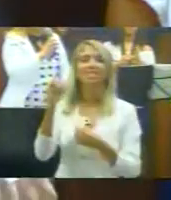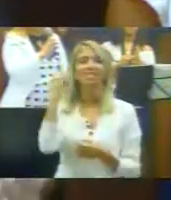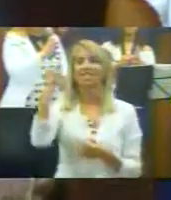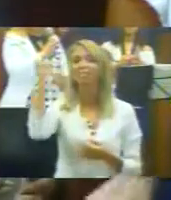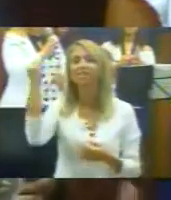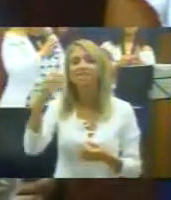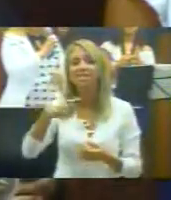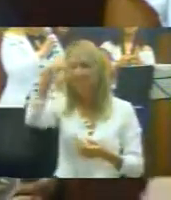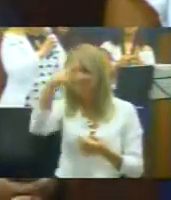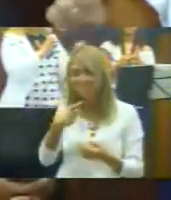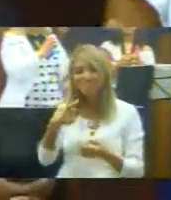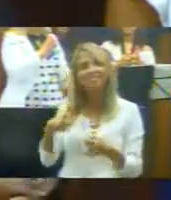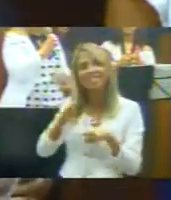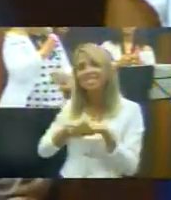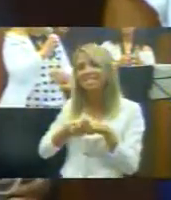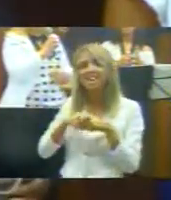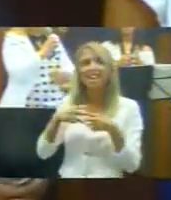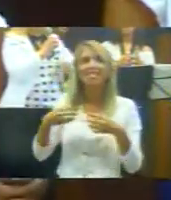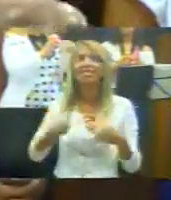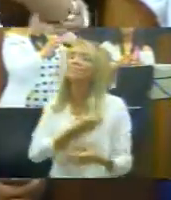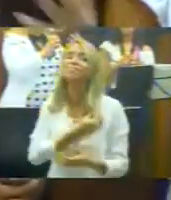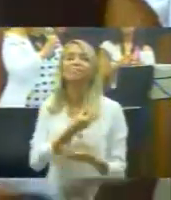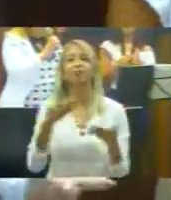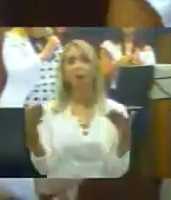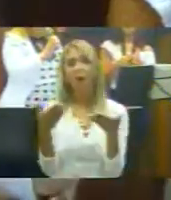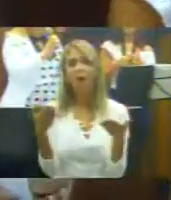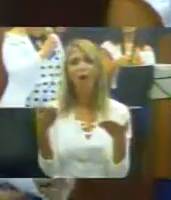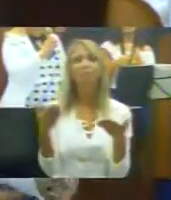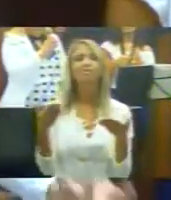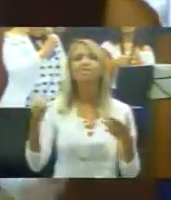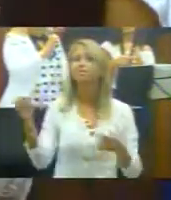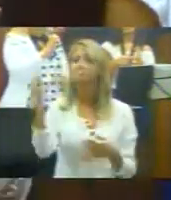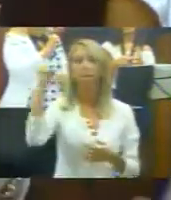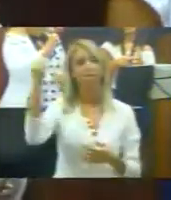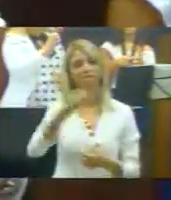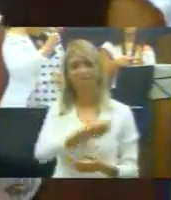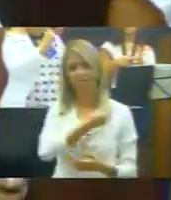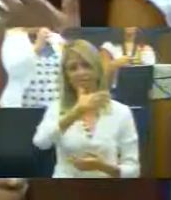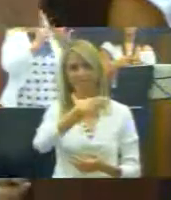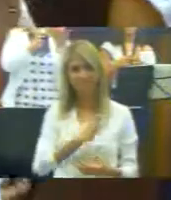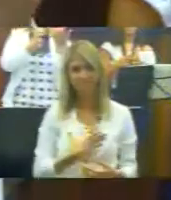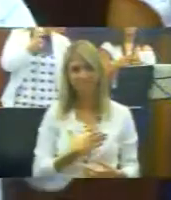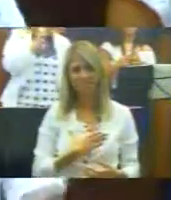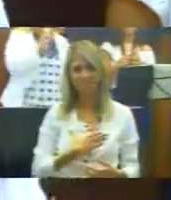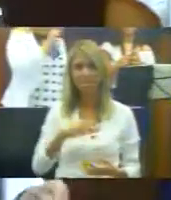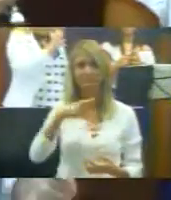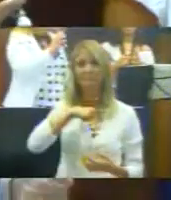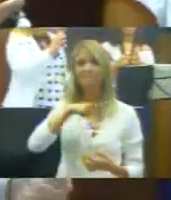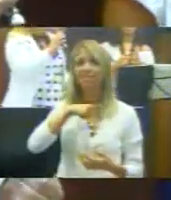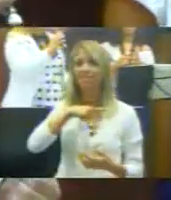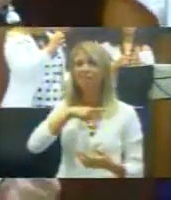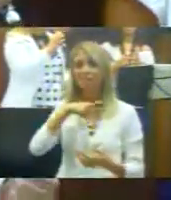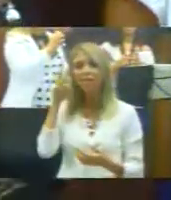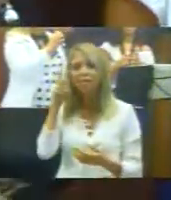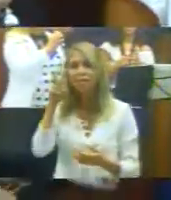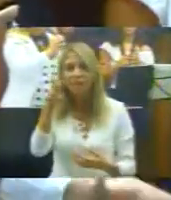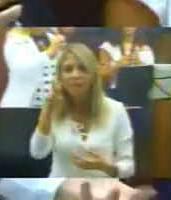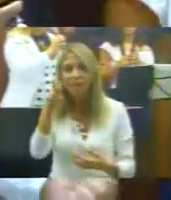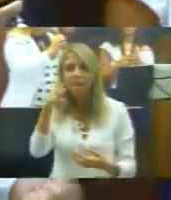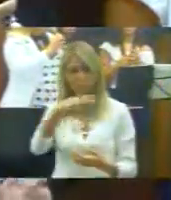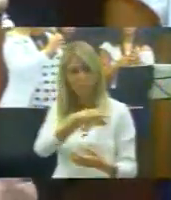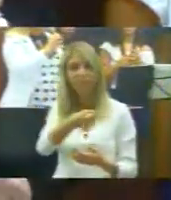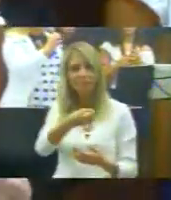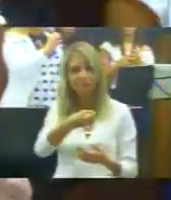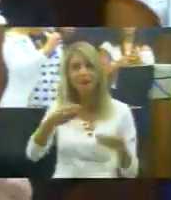nessa cadeira hoje para poder viver esse momento rico da minha vida. Ter a minha filha ali na assistência, que é uma